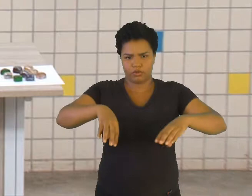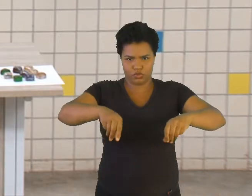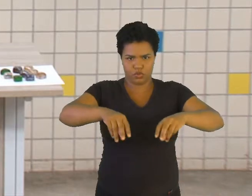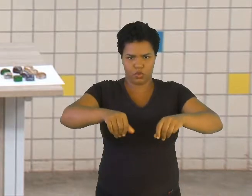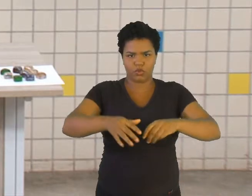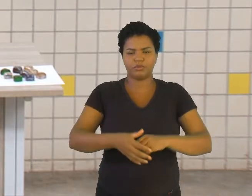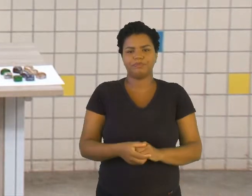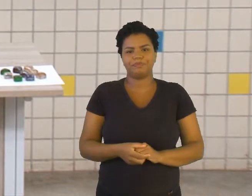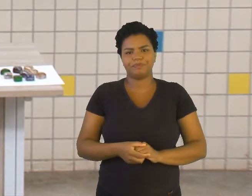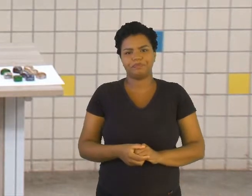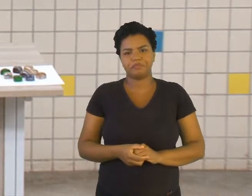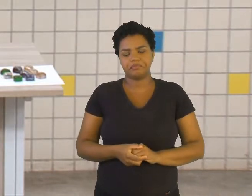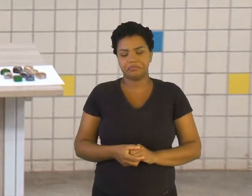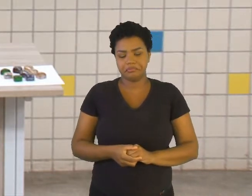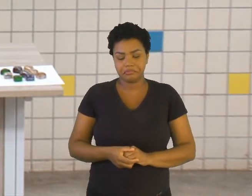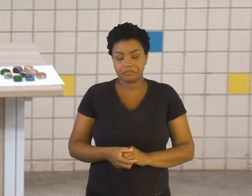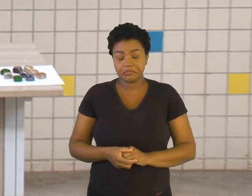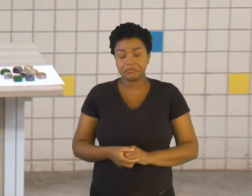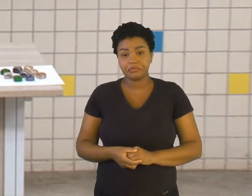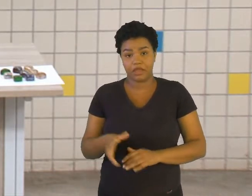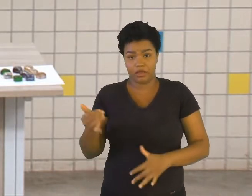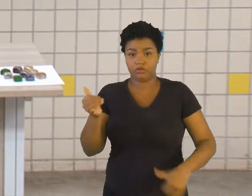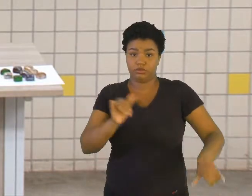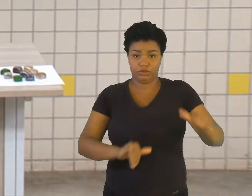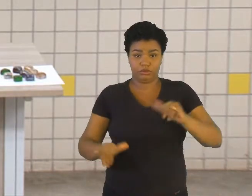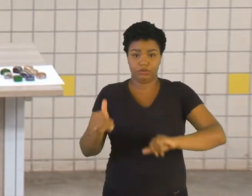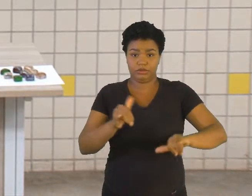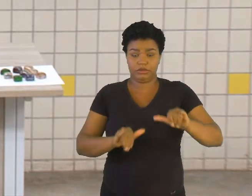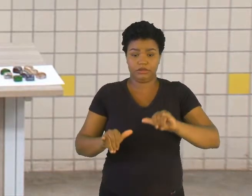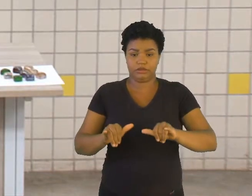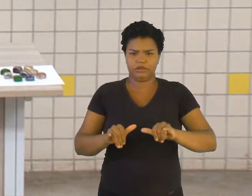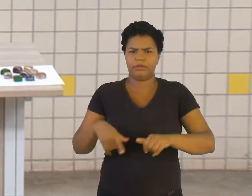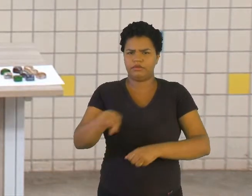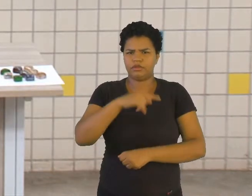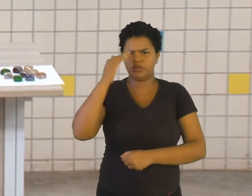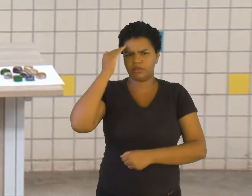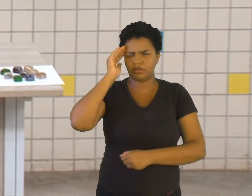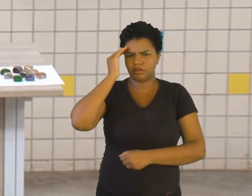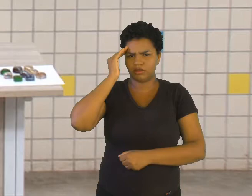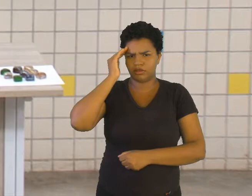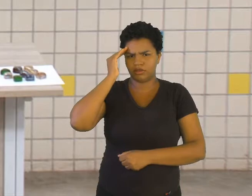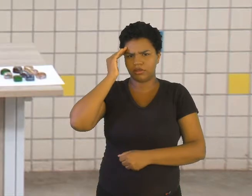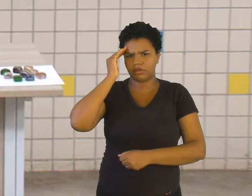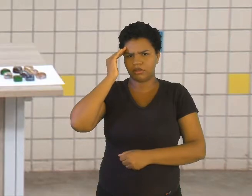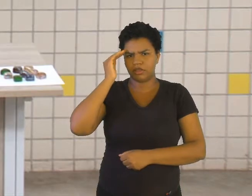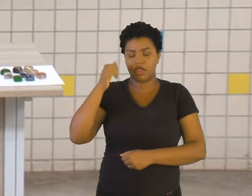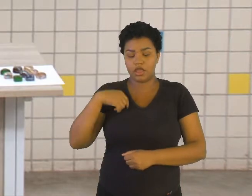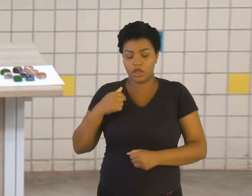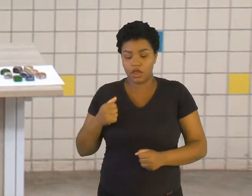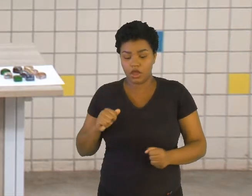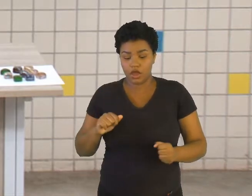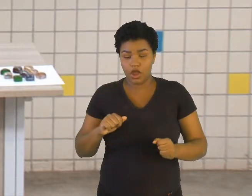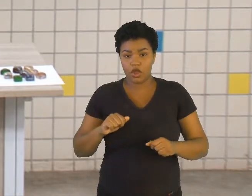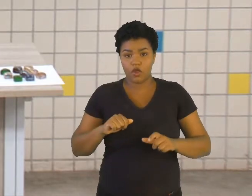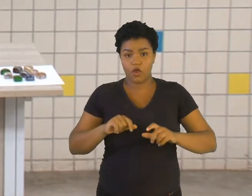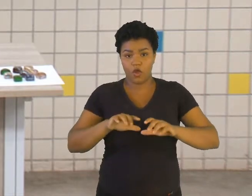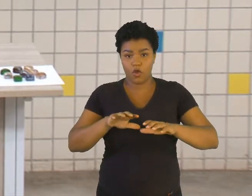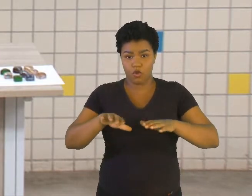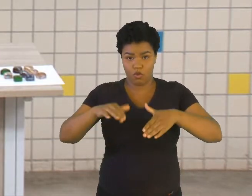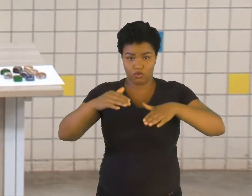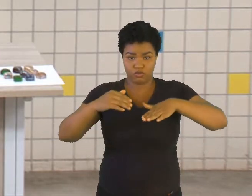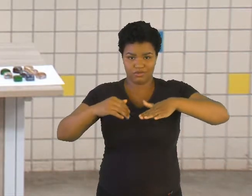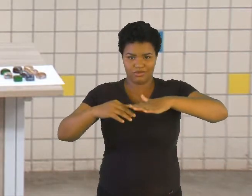solo. E há uma substância, só para vocês entenderem, quando eu retiro o ouro do solo, há